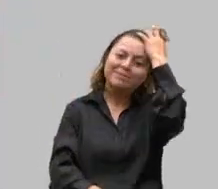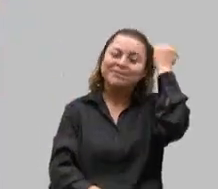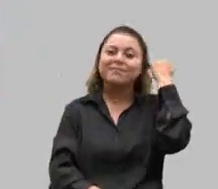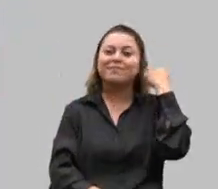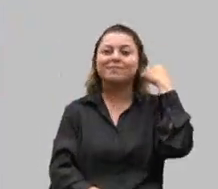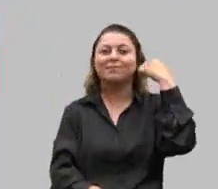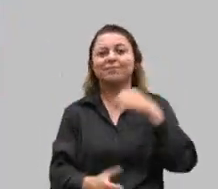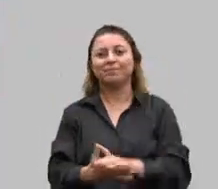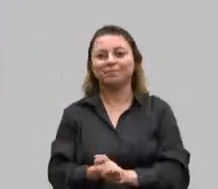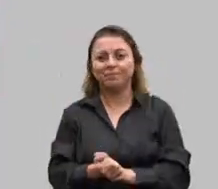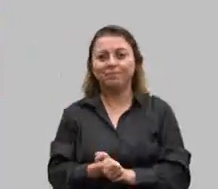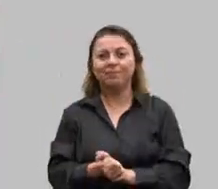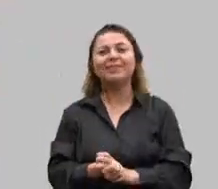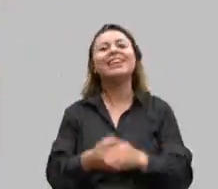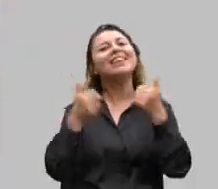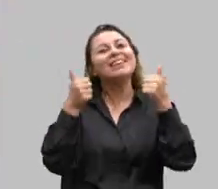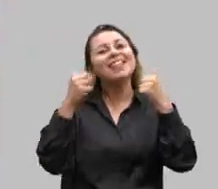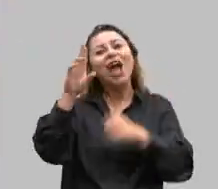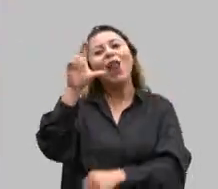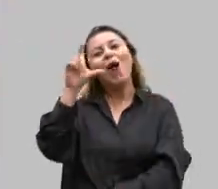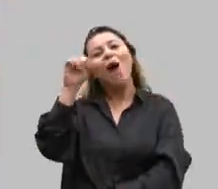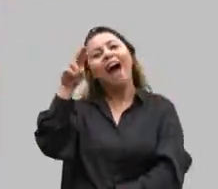isso aí Lorrana